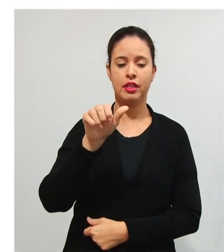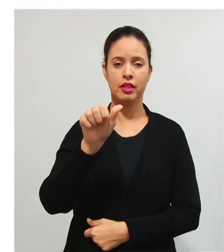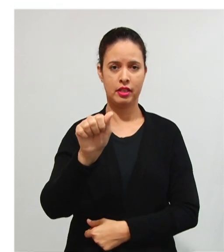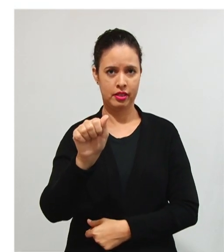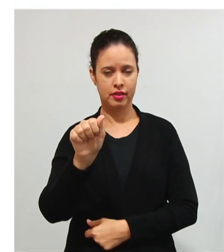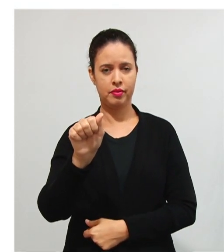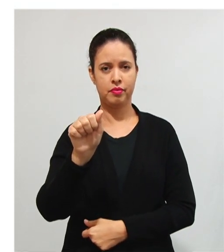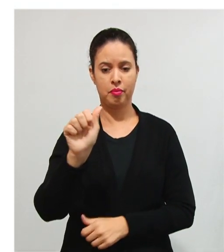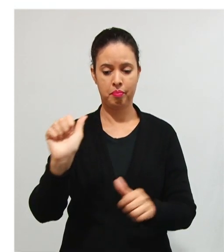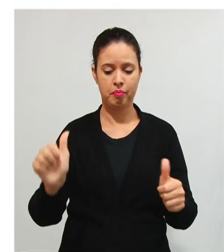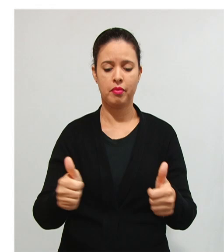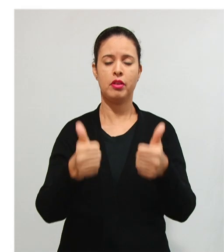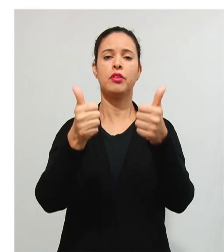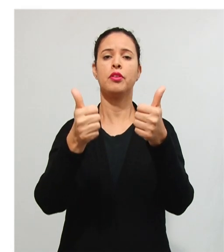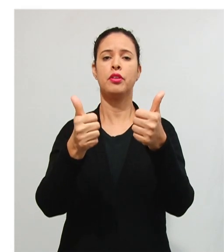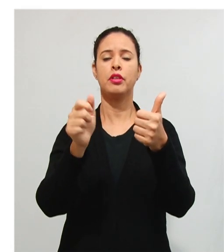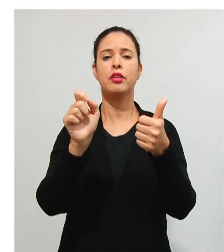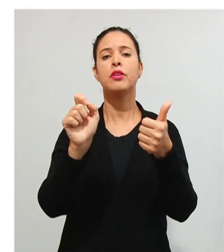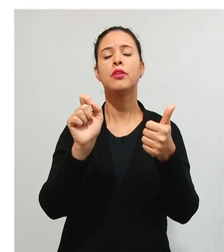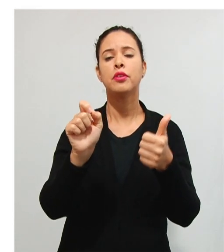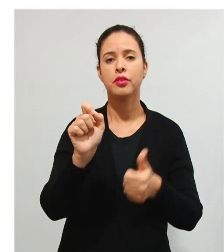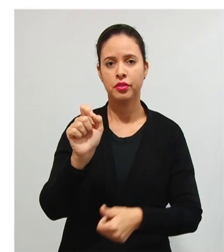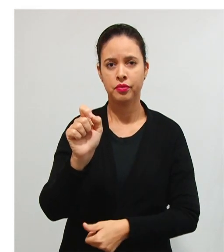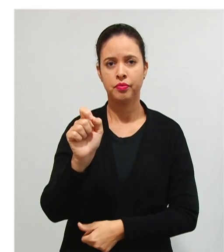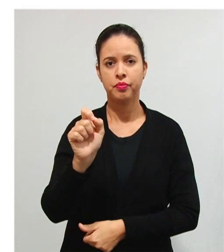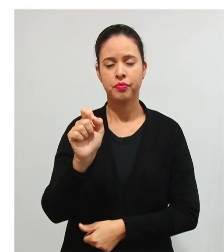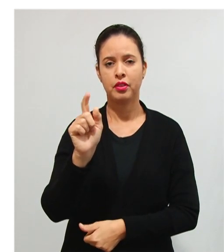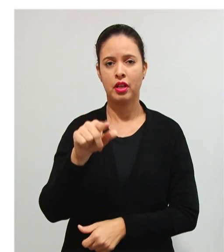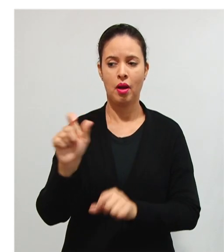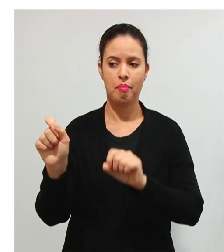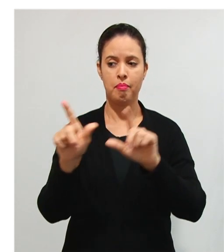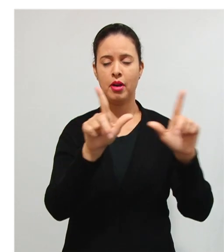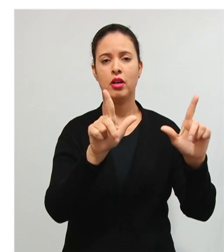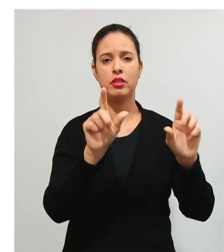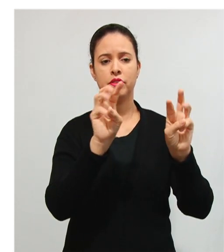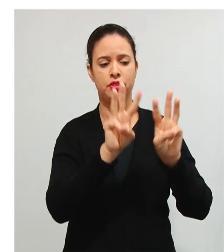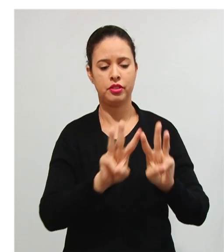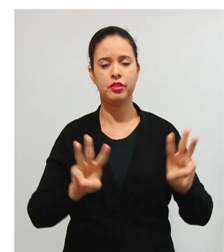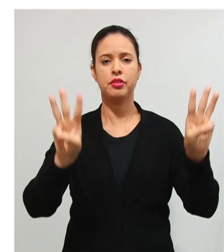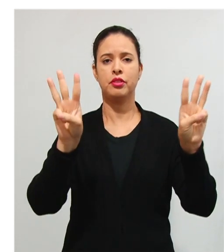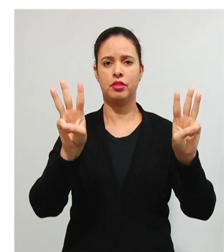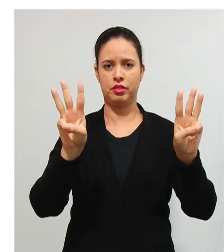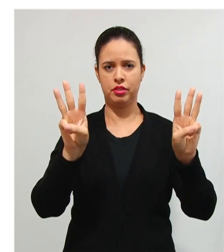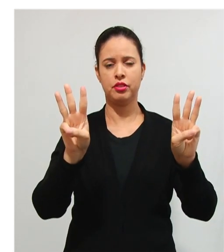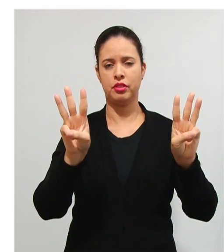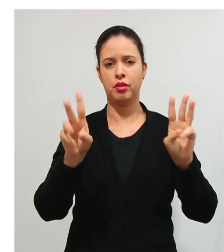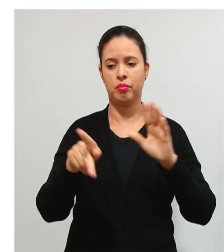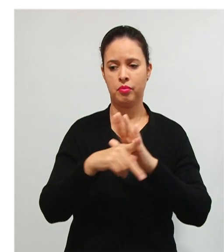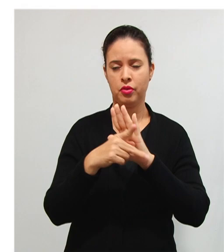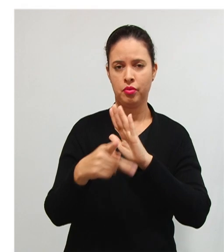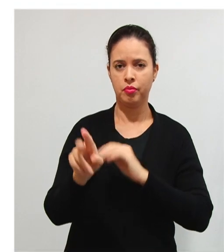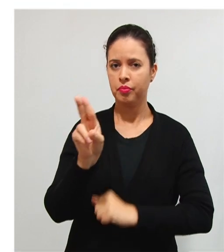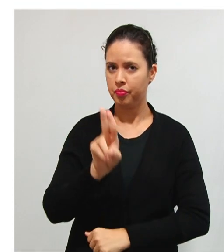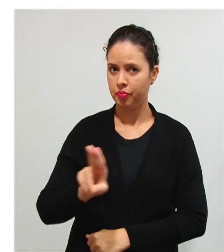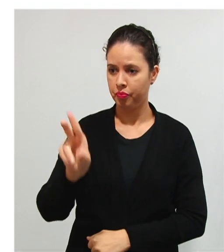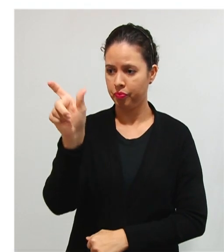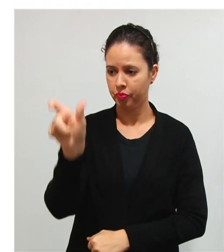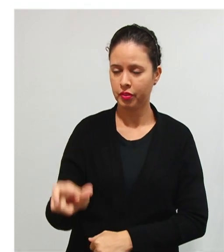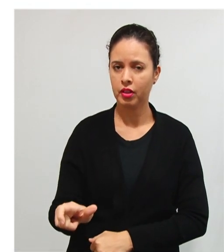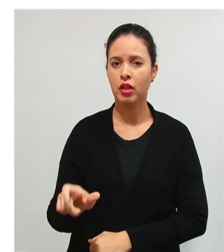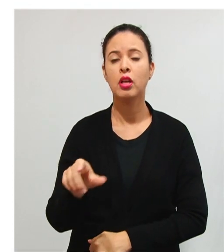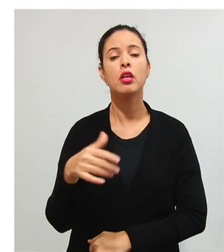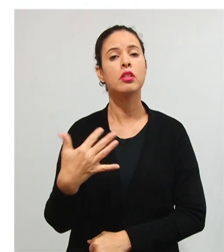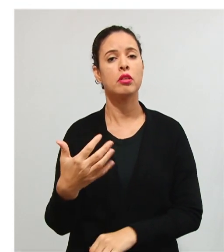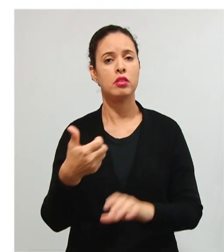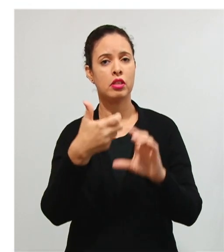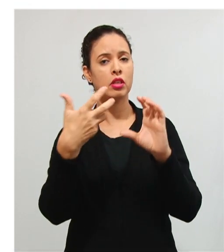personificar essa página, esse serviço que é prestado ao usuário. Então, provavelmente uma característica